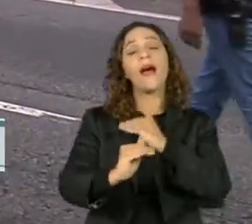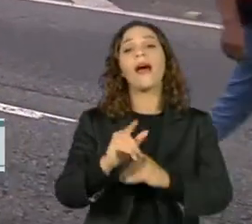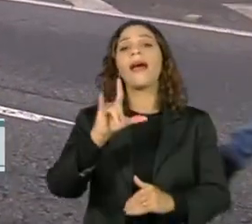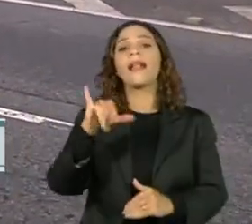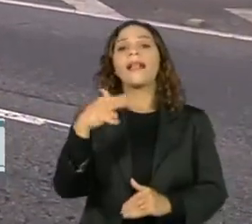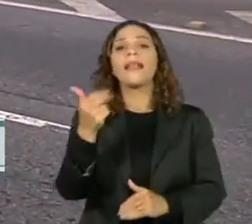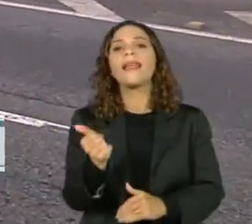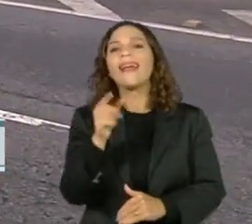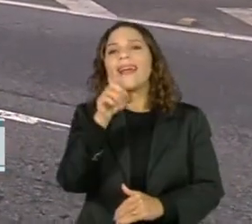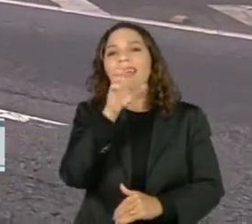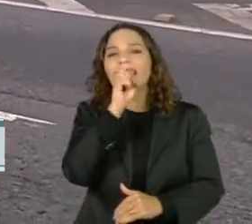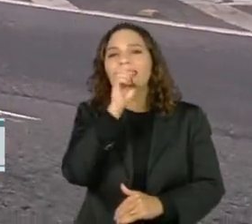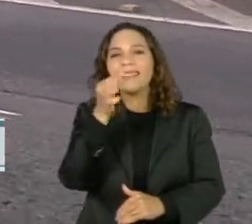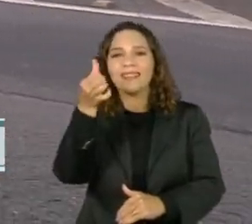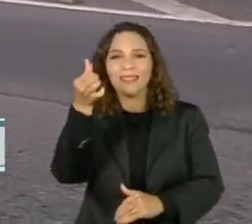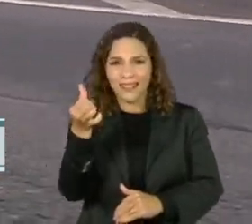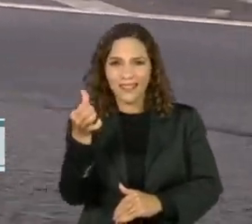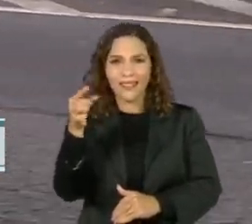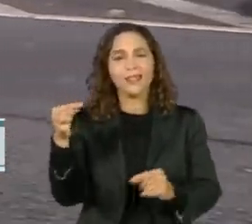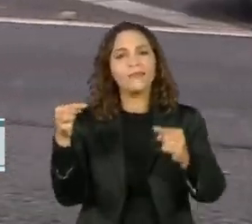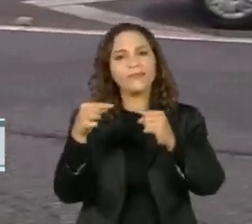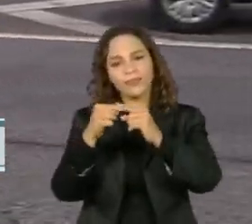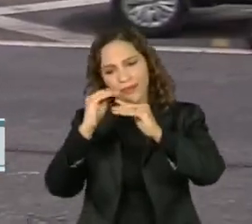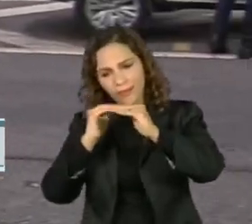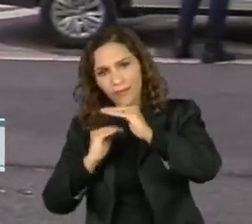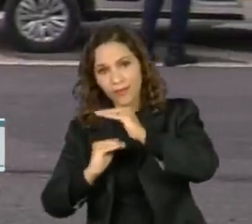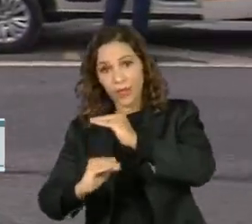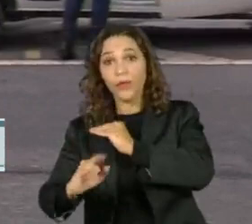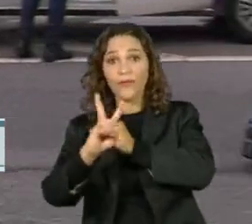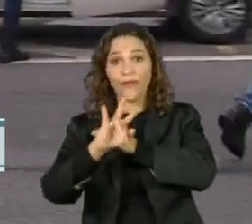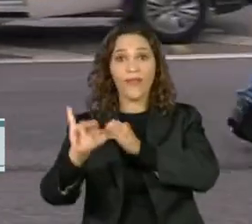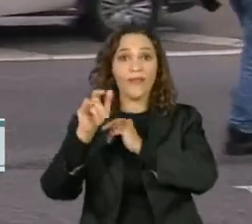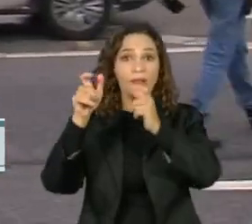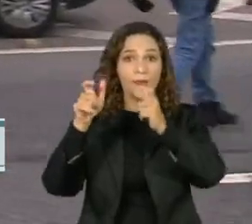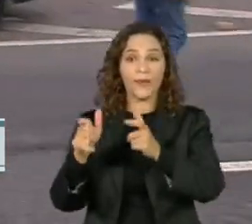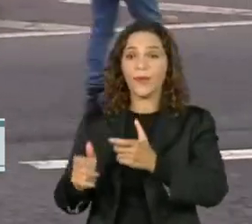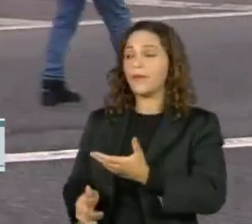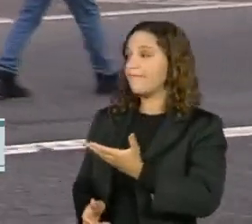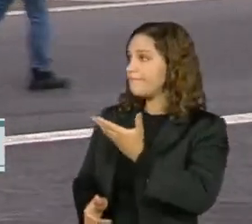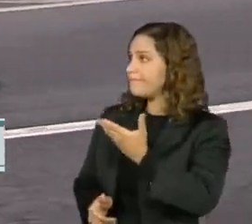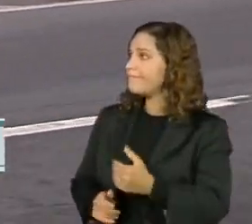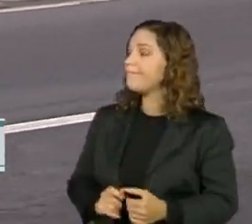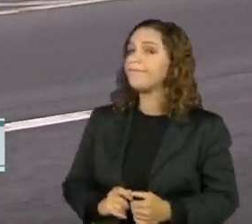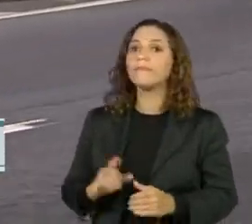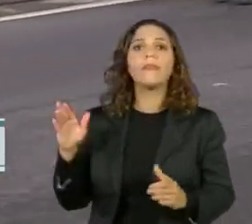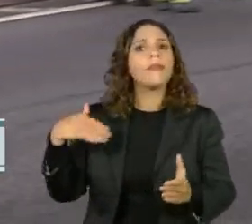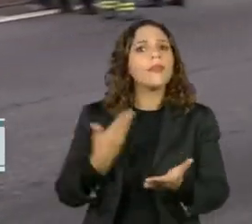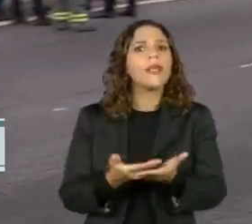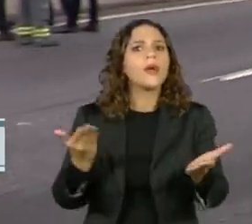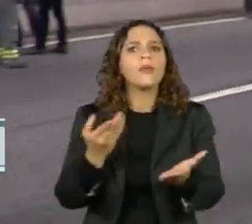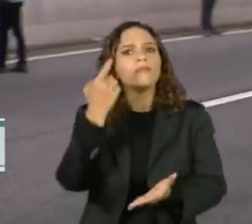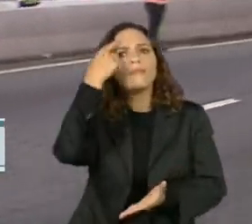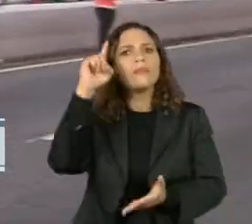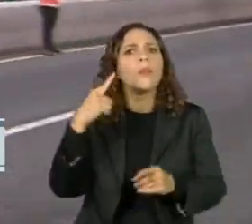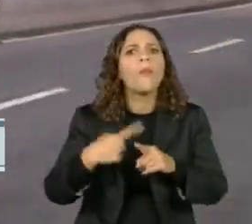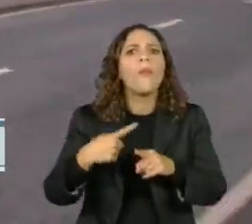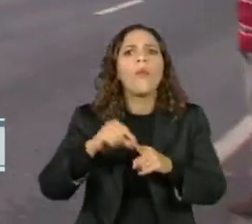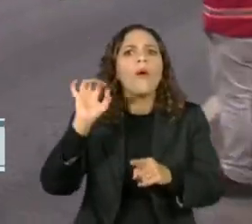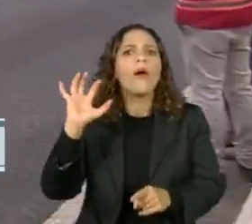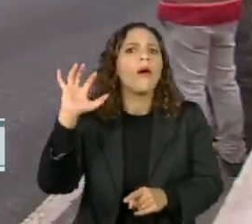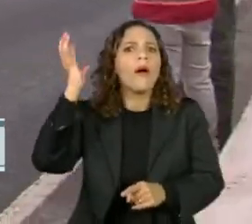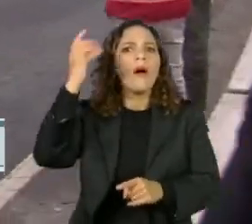um túnel, uma estação do metrô futuramente que será nesse local. Ainda não se sabe o que teria causado a